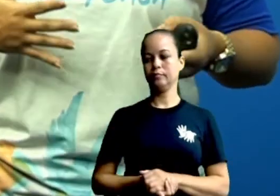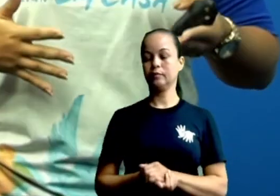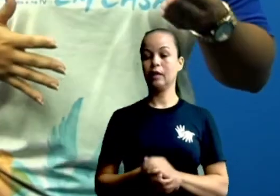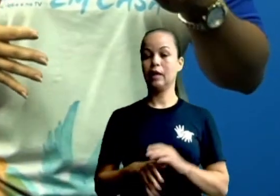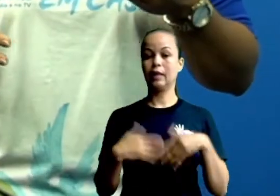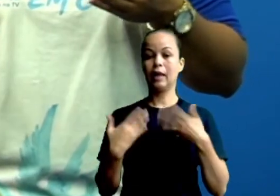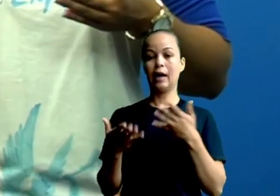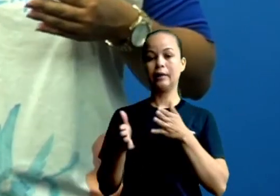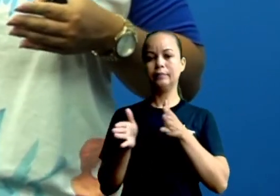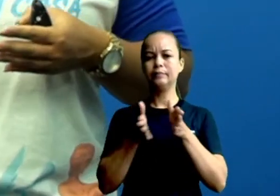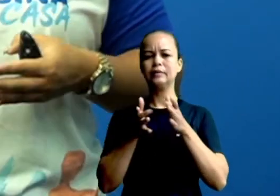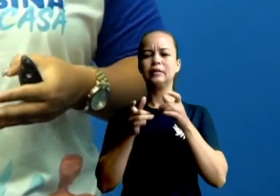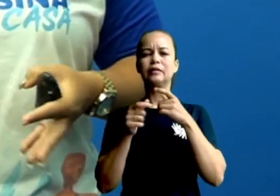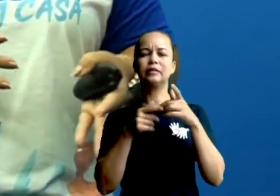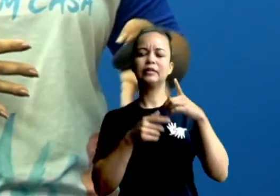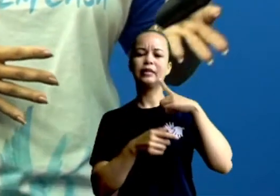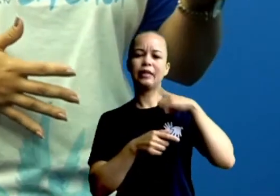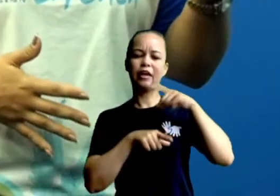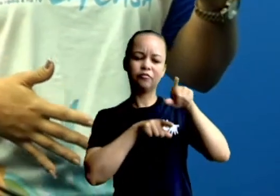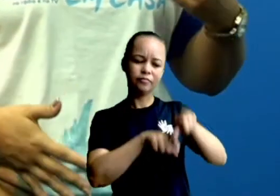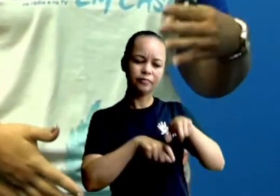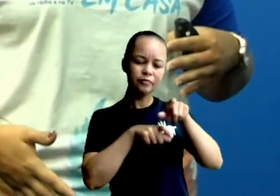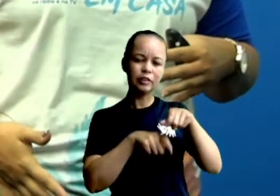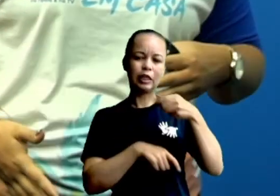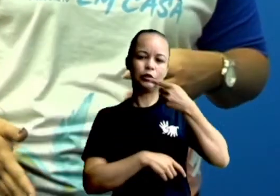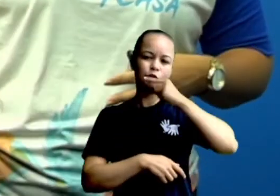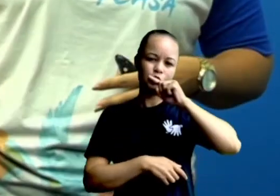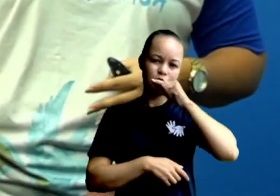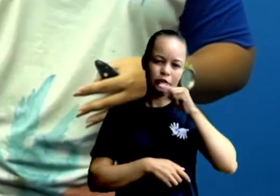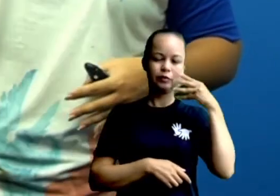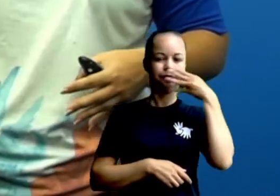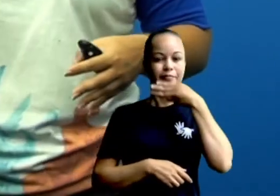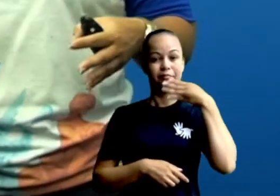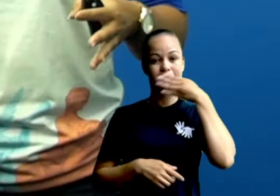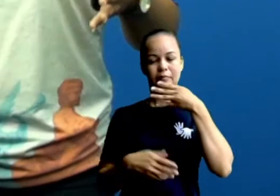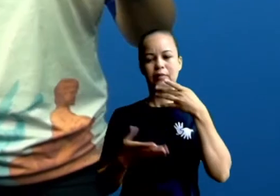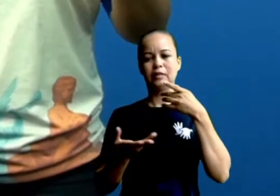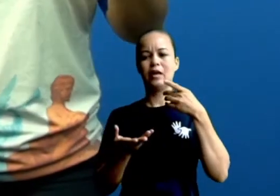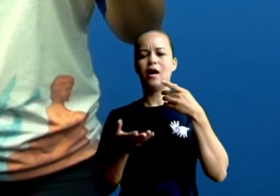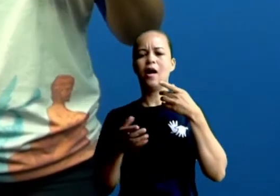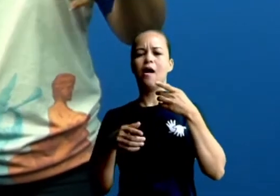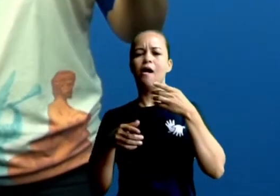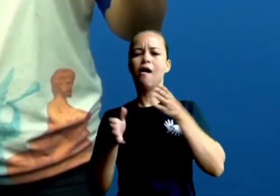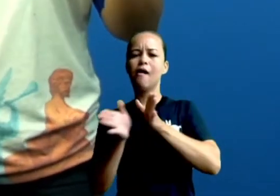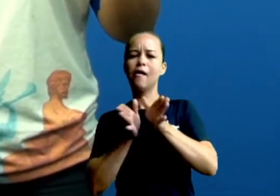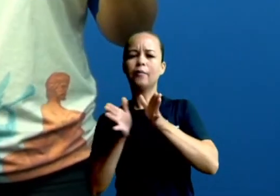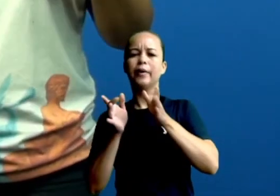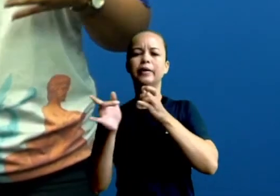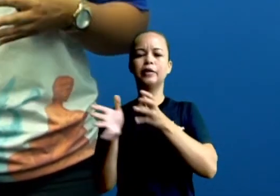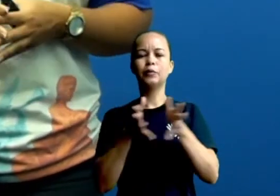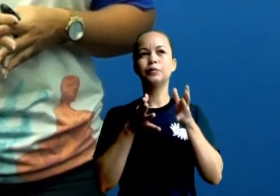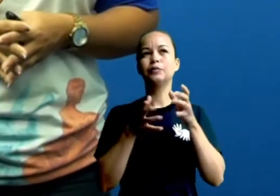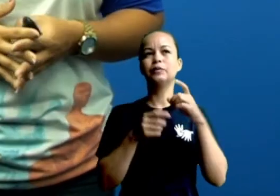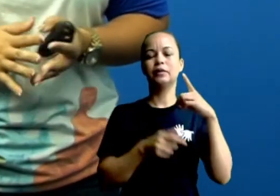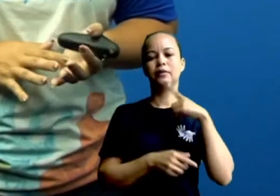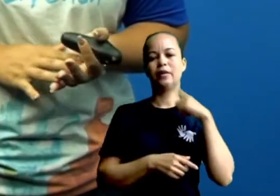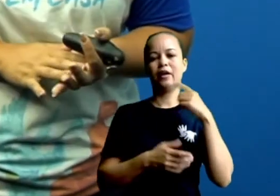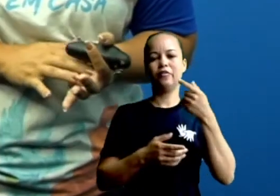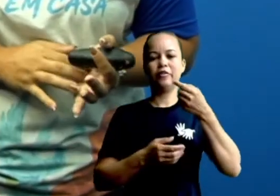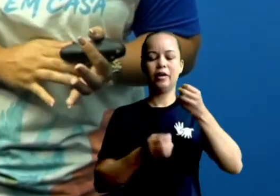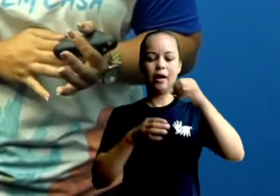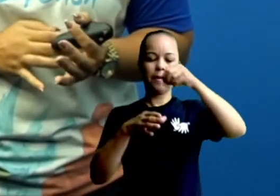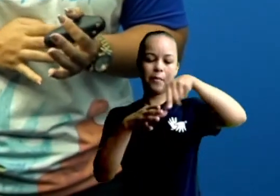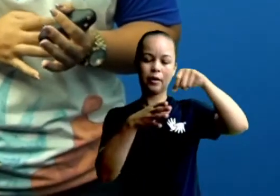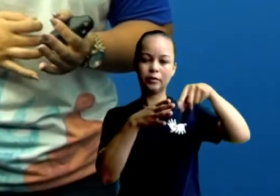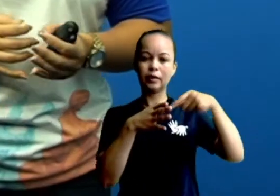mesma época, veio a época dos engenhos de cana-de-açúcar, a época em que começou a se plantar cana-de-açúcar aqui na